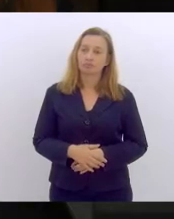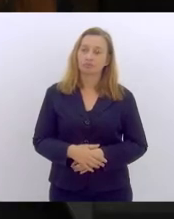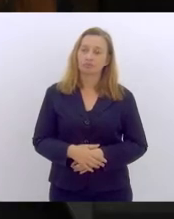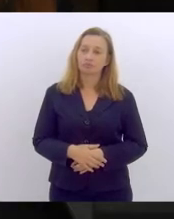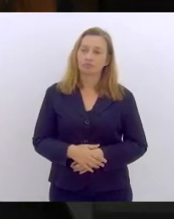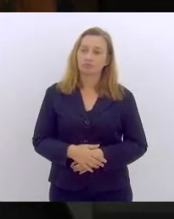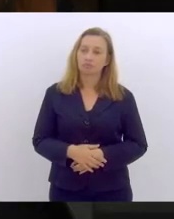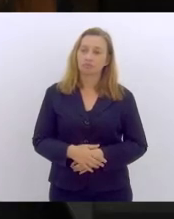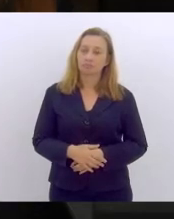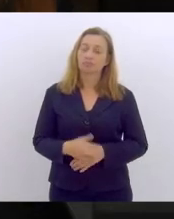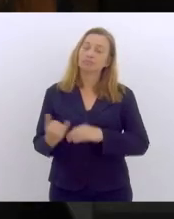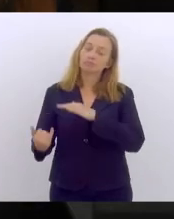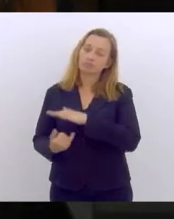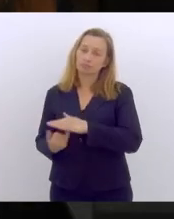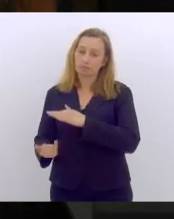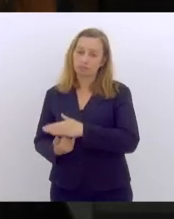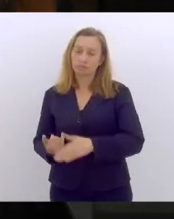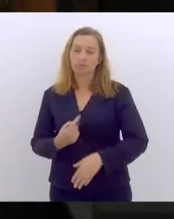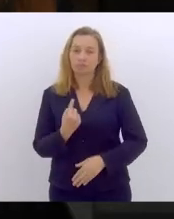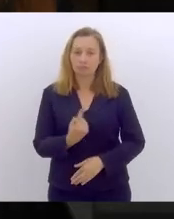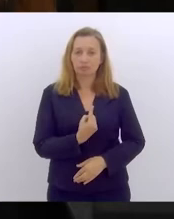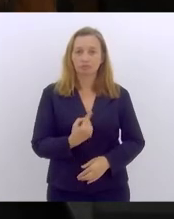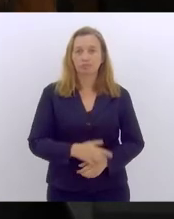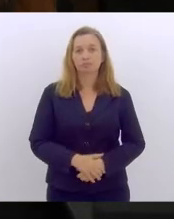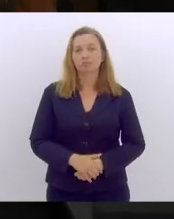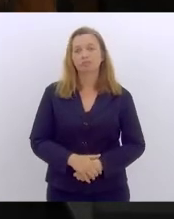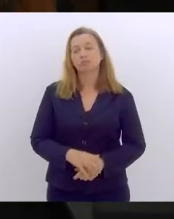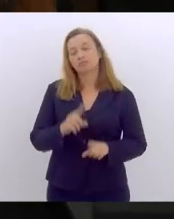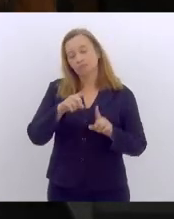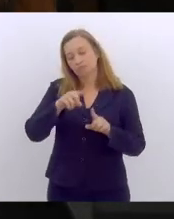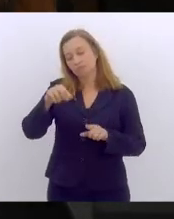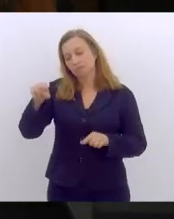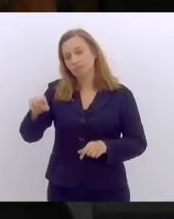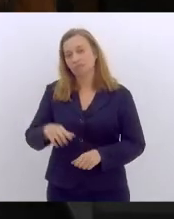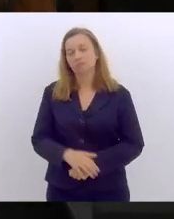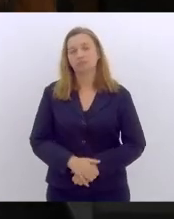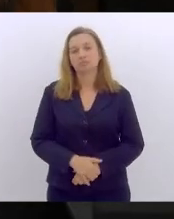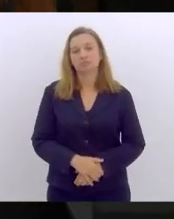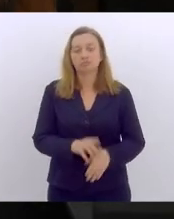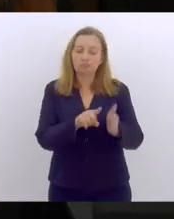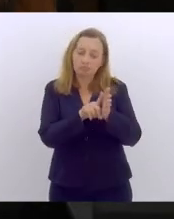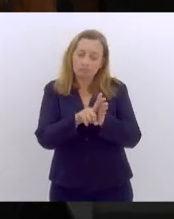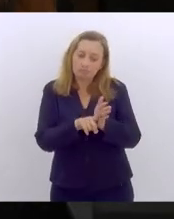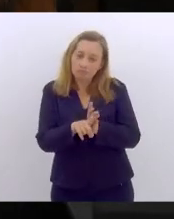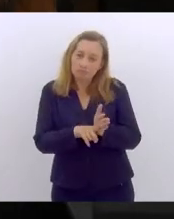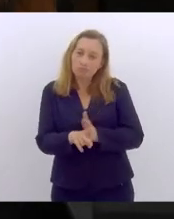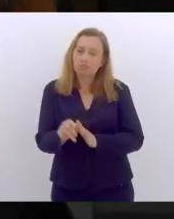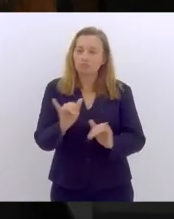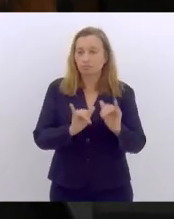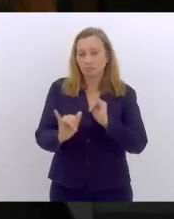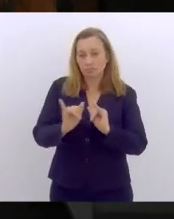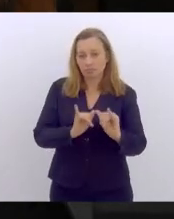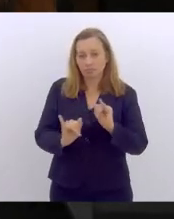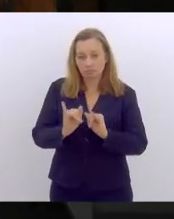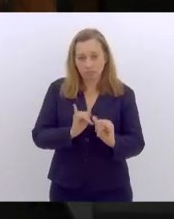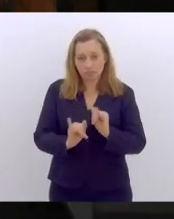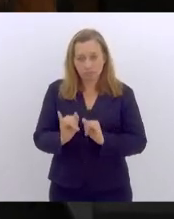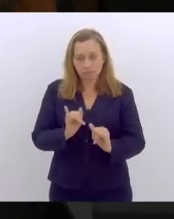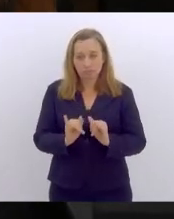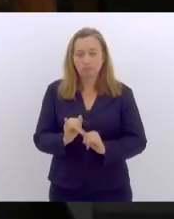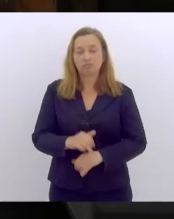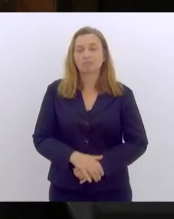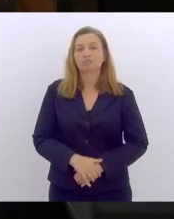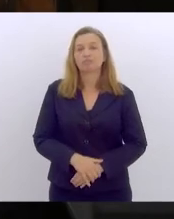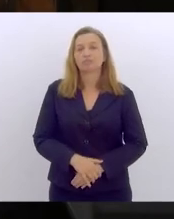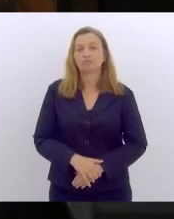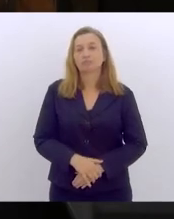a nossa instituição de estatística, de análise de dados, de